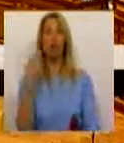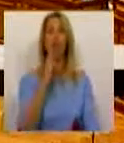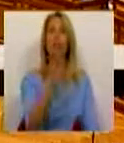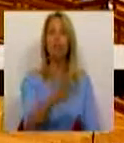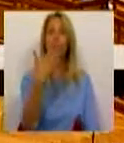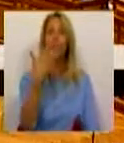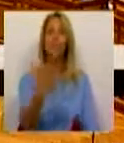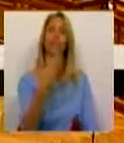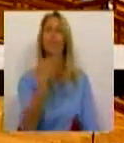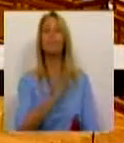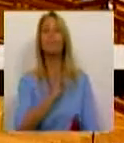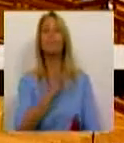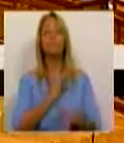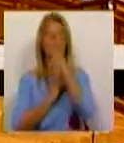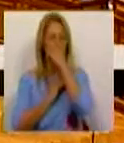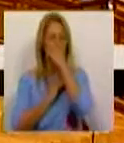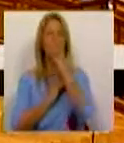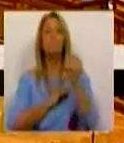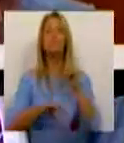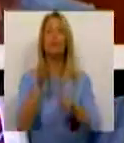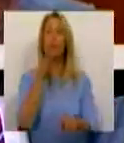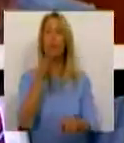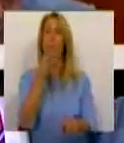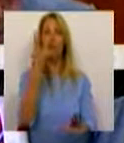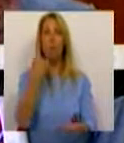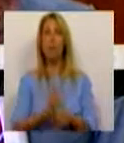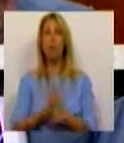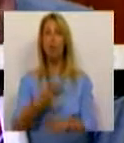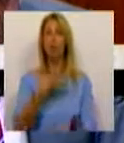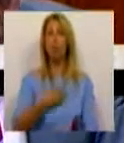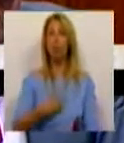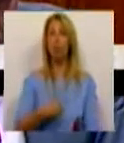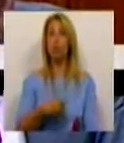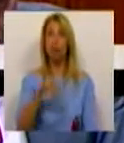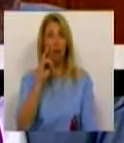Muito obrigado, Sr. Deputado. Há uma coisa que lhe gostaria de assegurar.